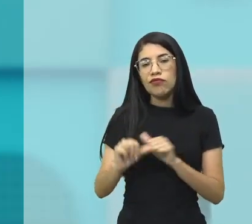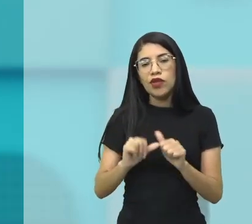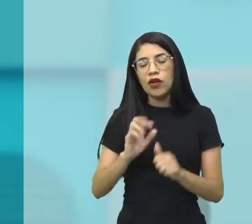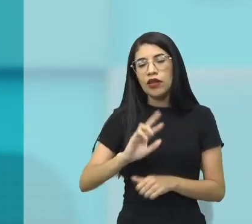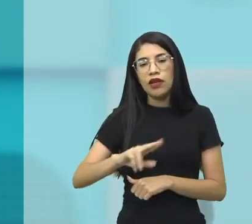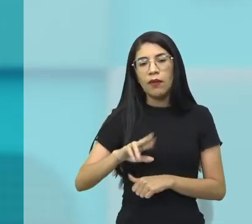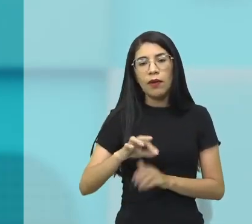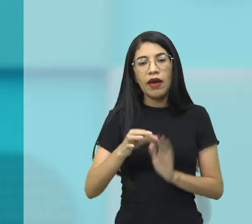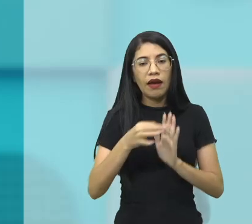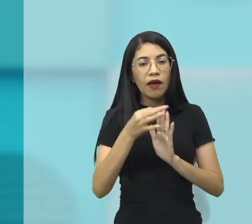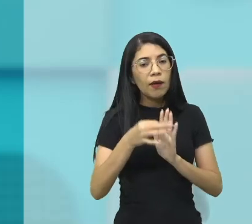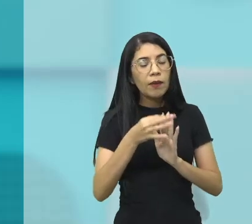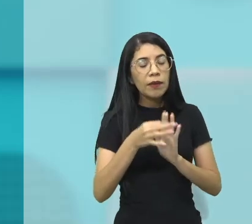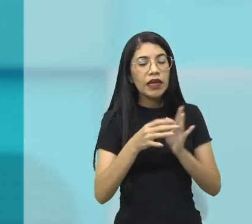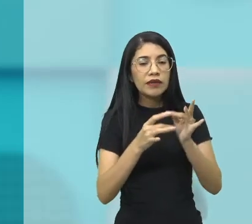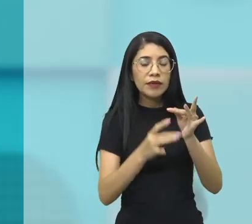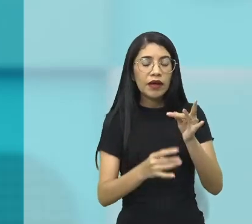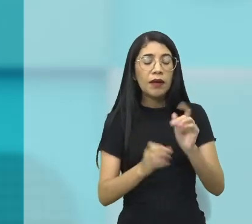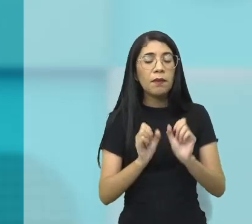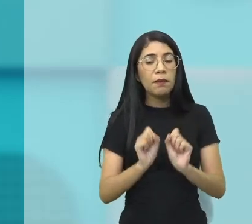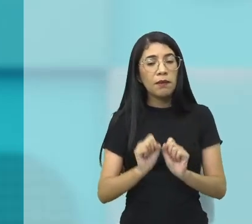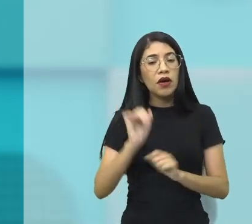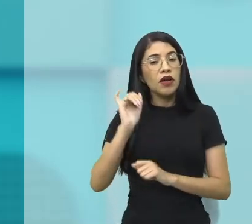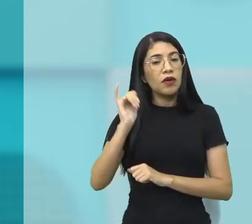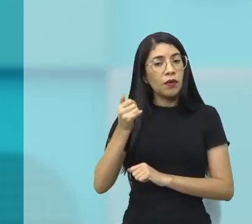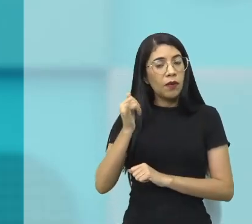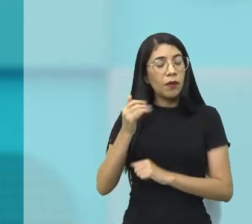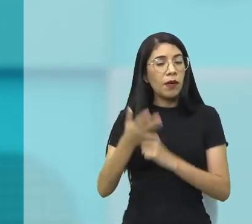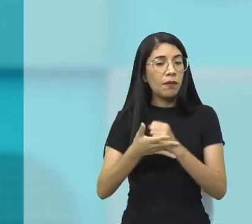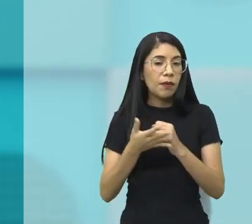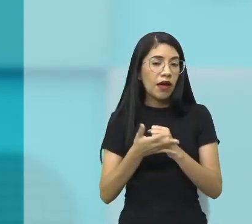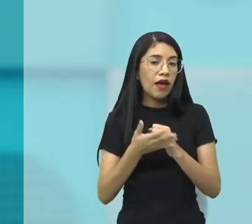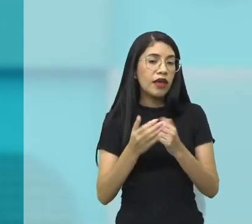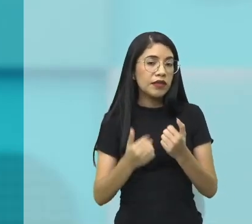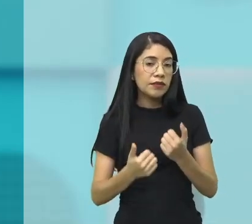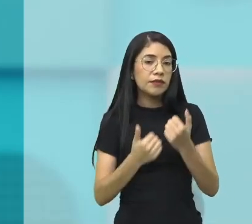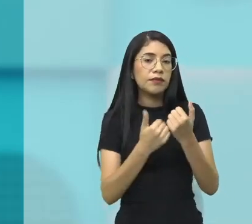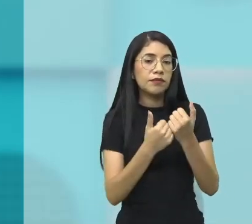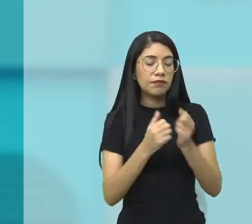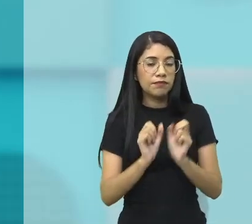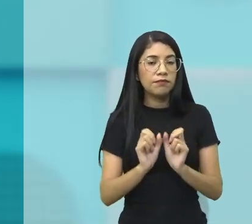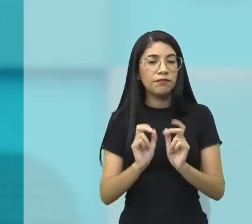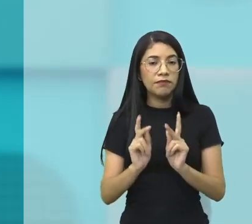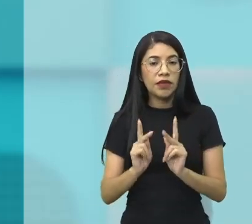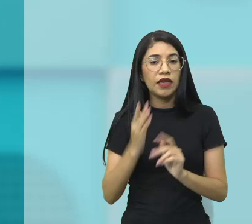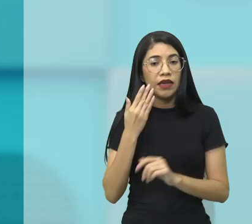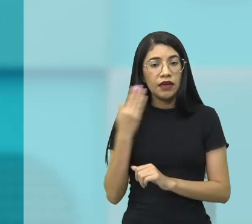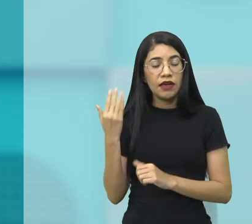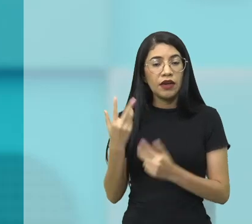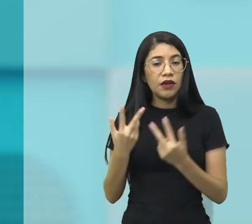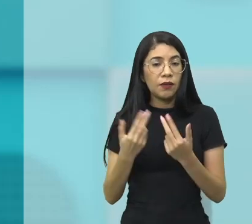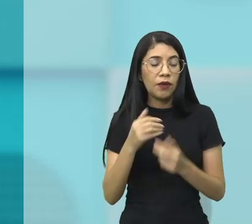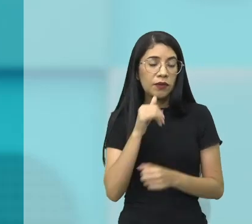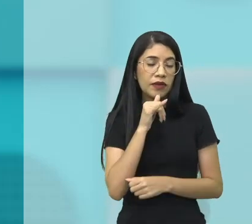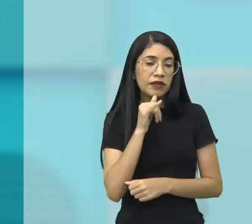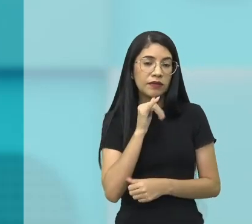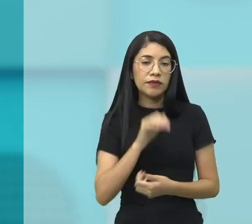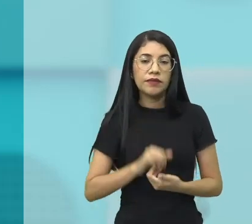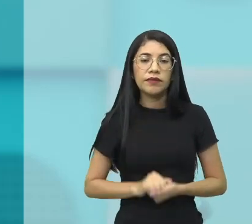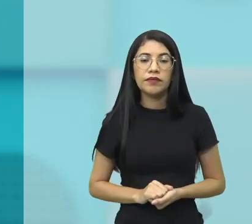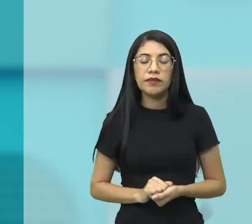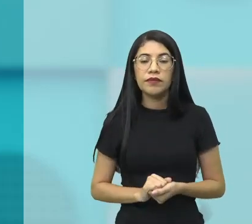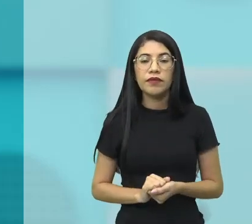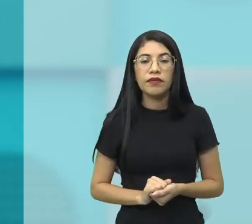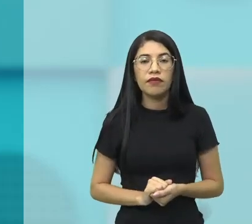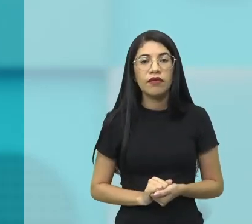dissertativo argumentativo. Mas eu posso usar a narração como um argumento, um trecho. como a gente acabou de verificar. Certo?